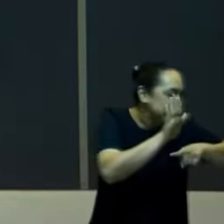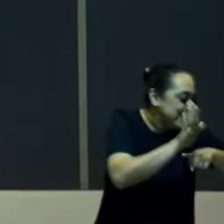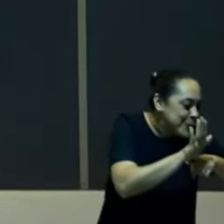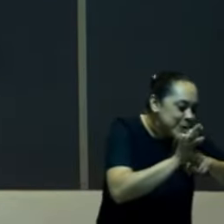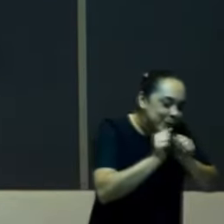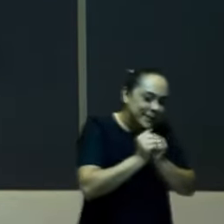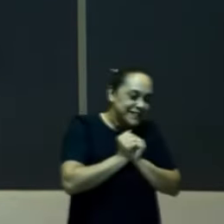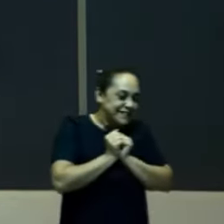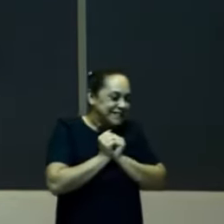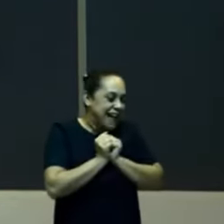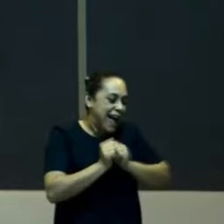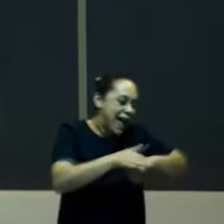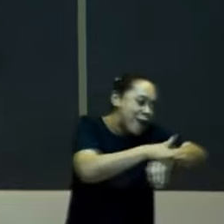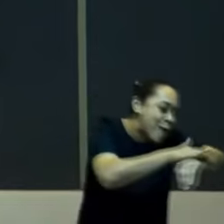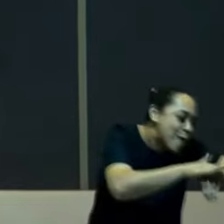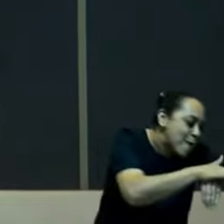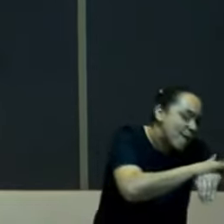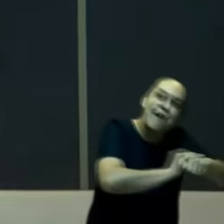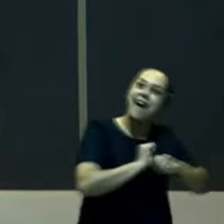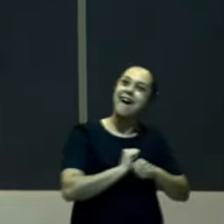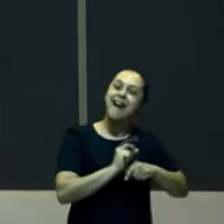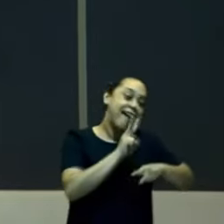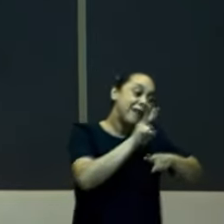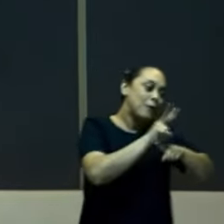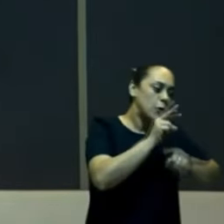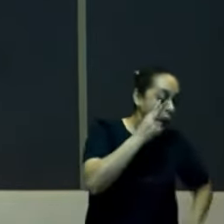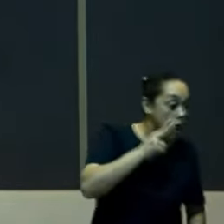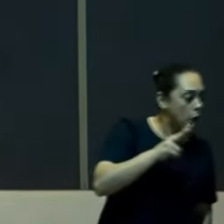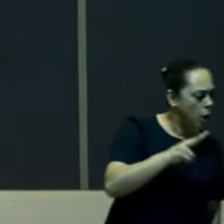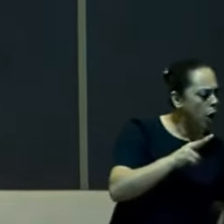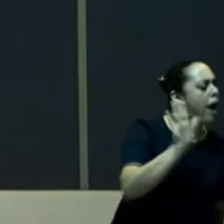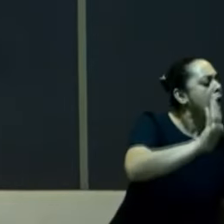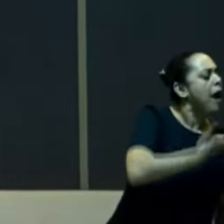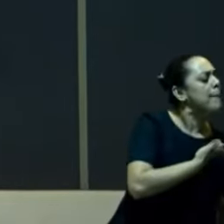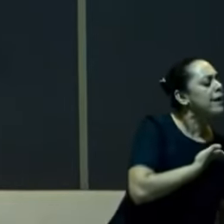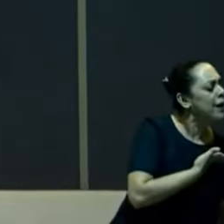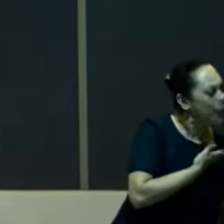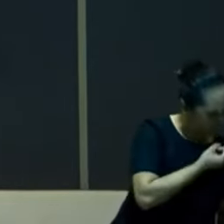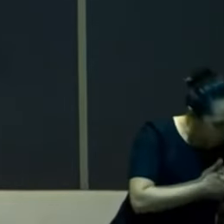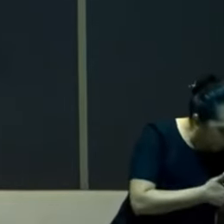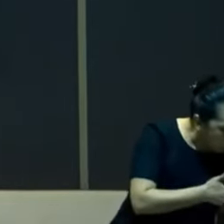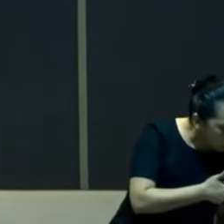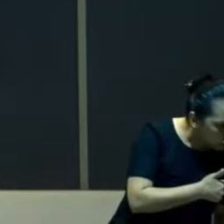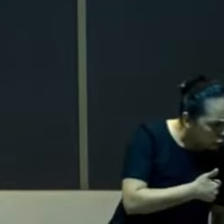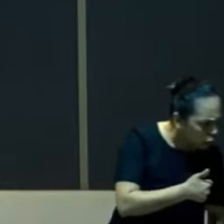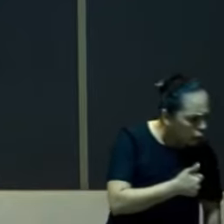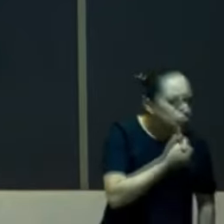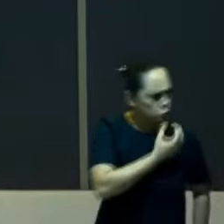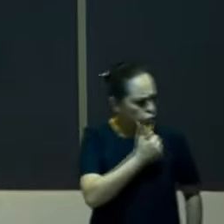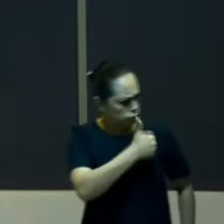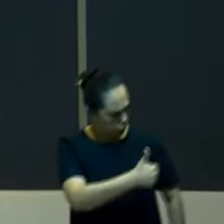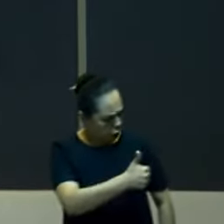É de vez em quando passar e dar uma olhadinha. Para ver se está bem. Para ver se está